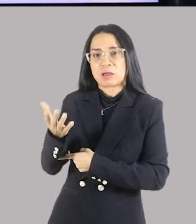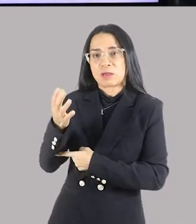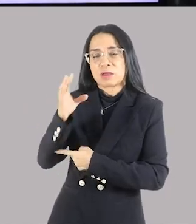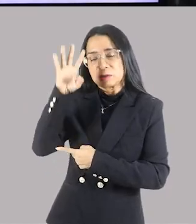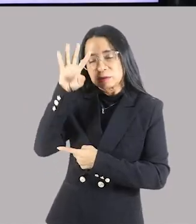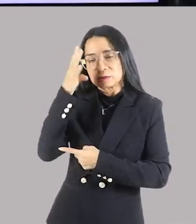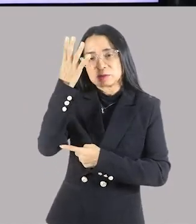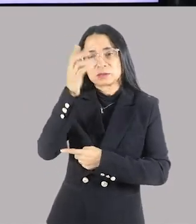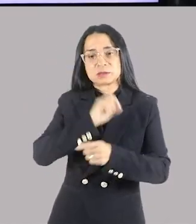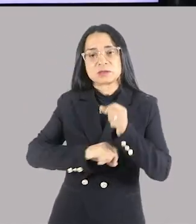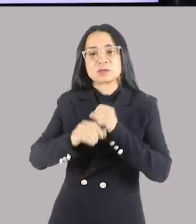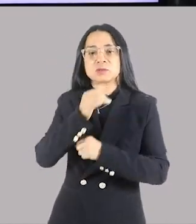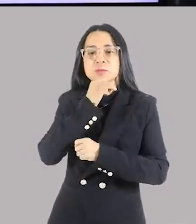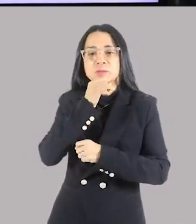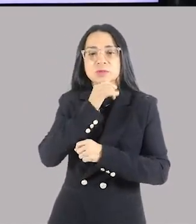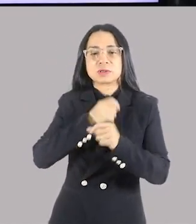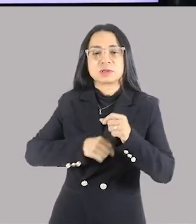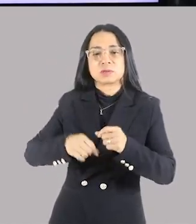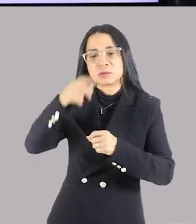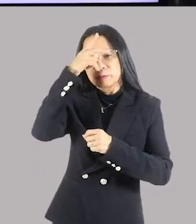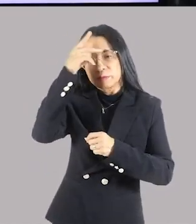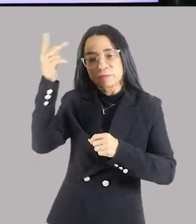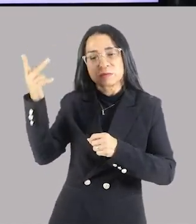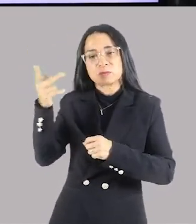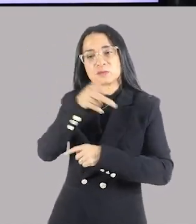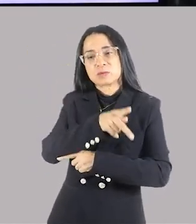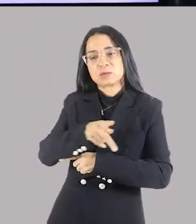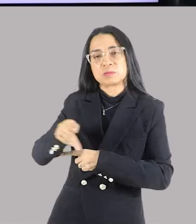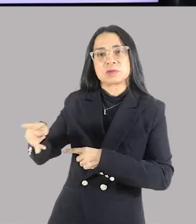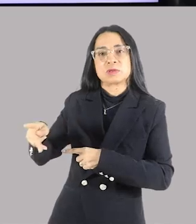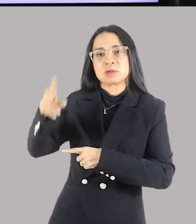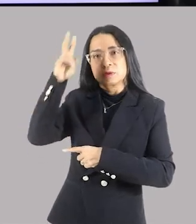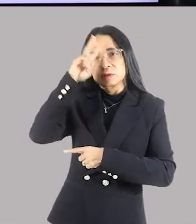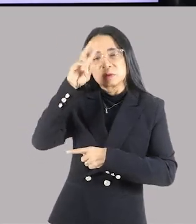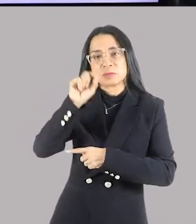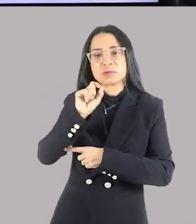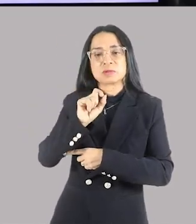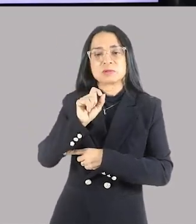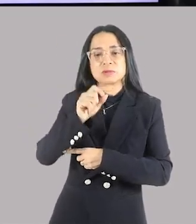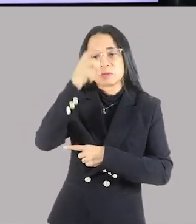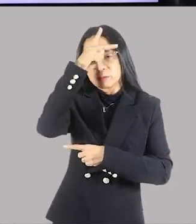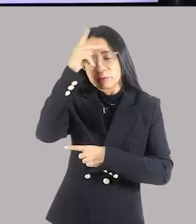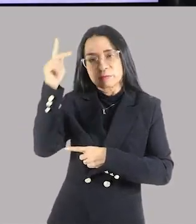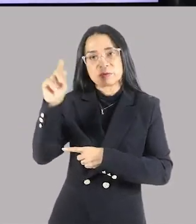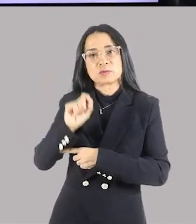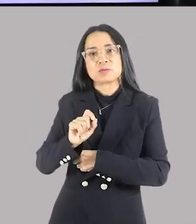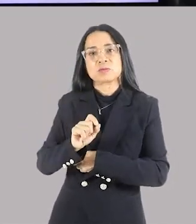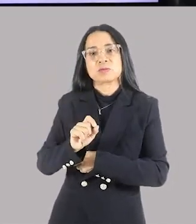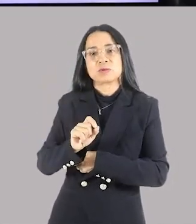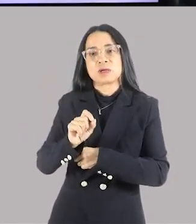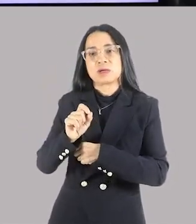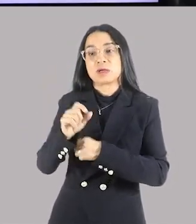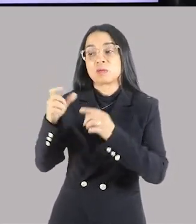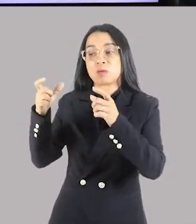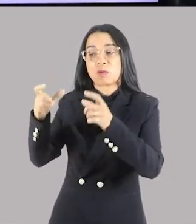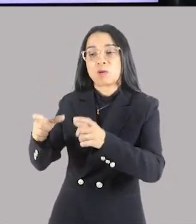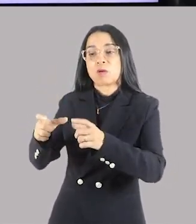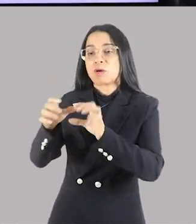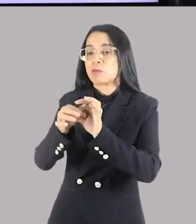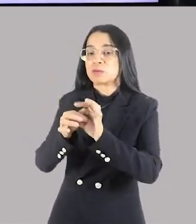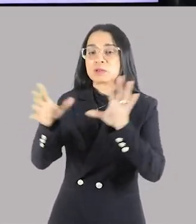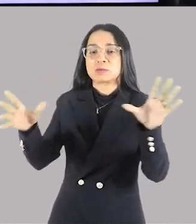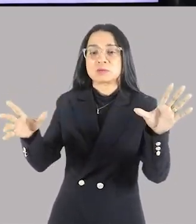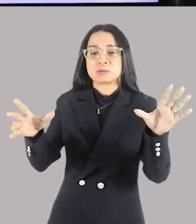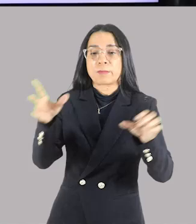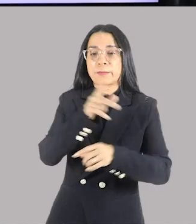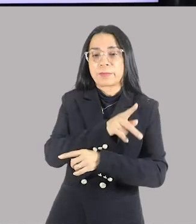público. É o caso da prefeitura, da presidência. Só lembrando vocês, prefeitura é órgão independente. Presidência da República